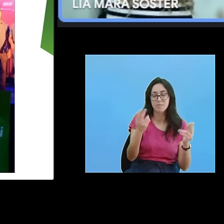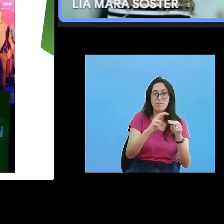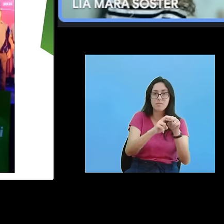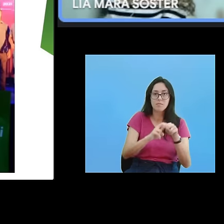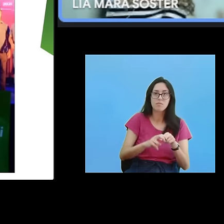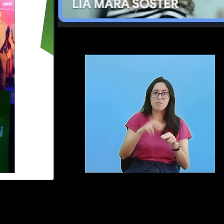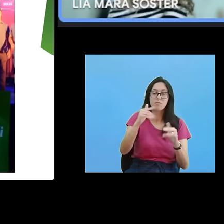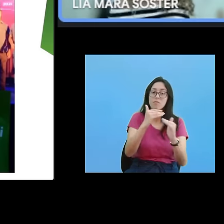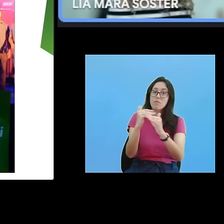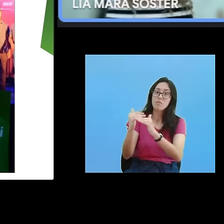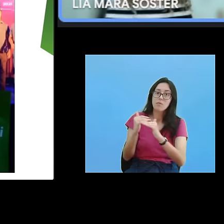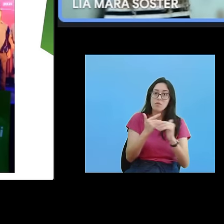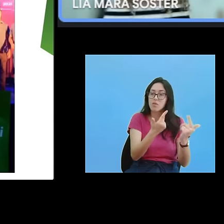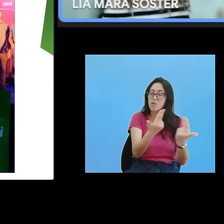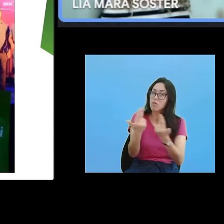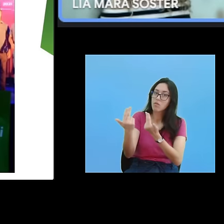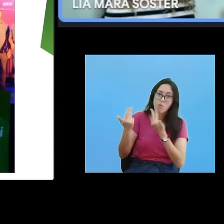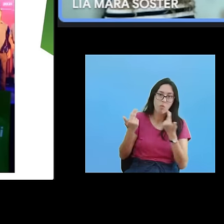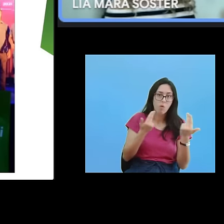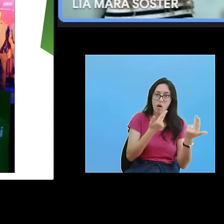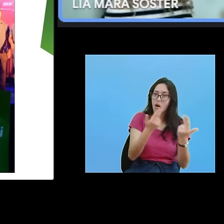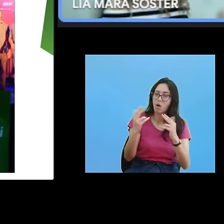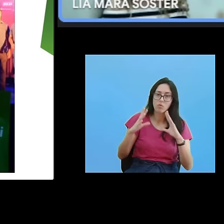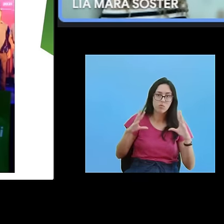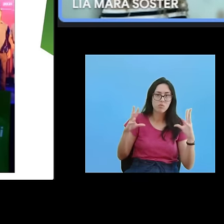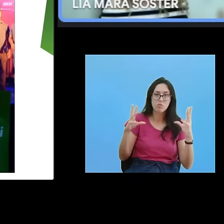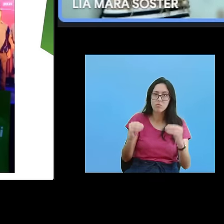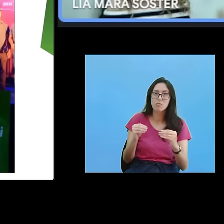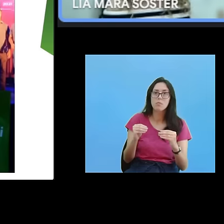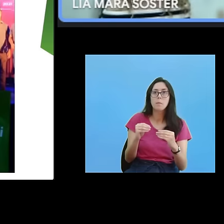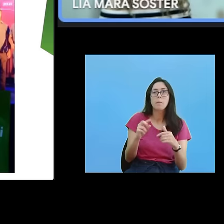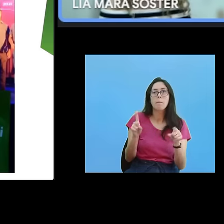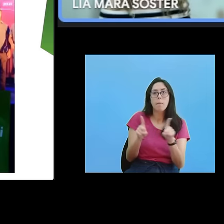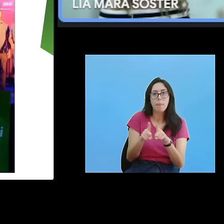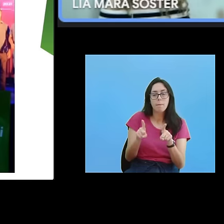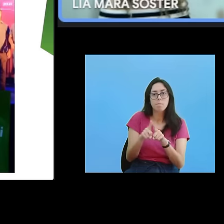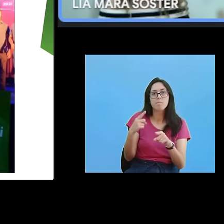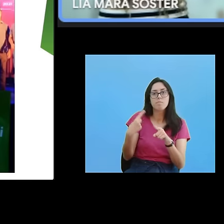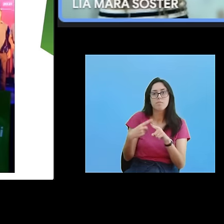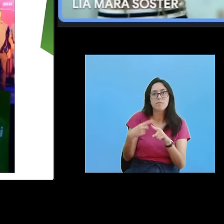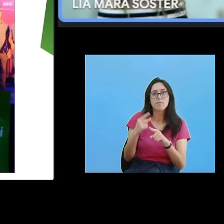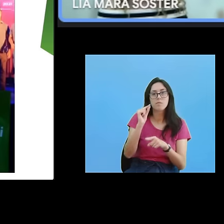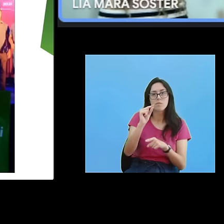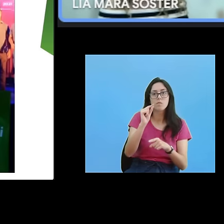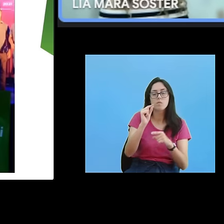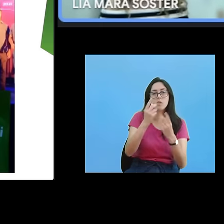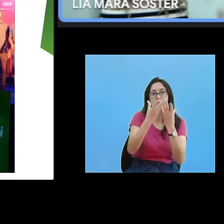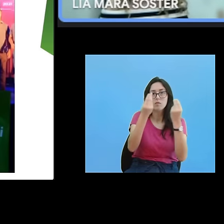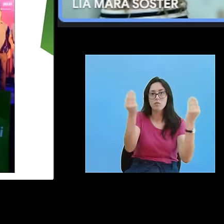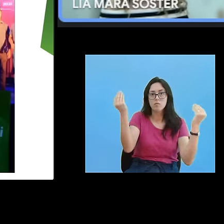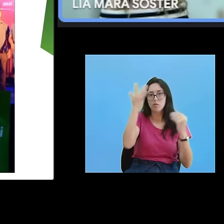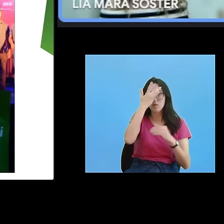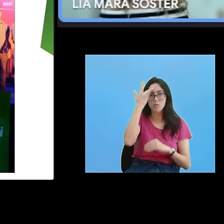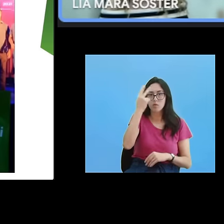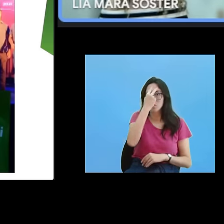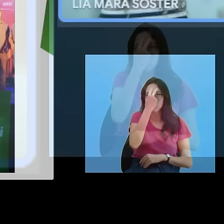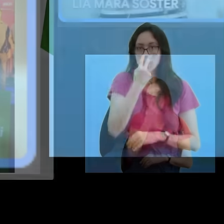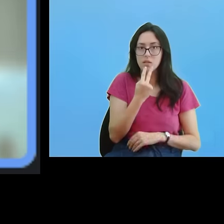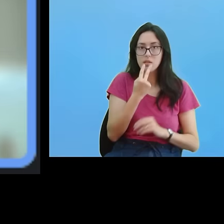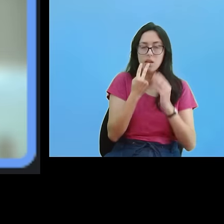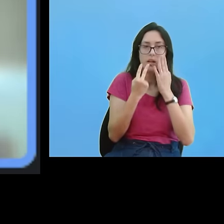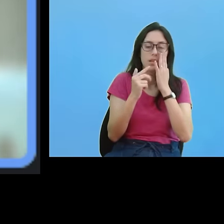na condição em que eles se encontram, né? Até mesmo porque grande parte das pessoas cegas, elas não vão ter